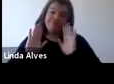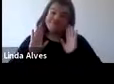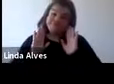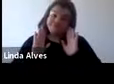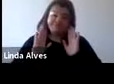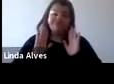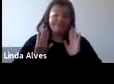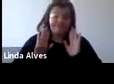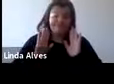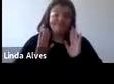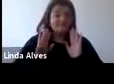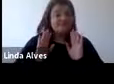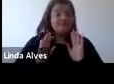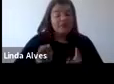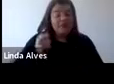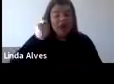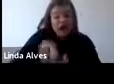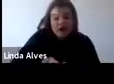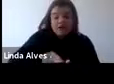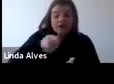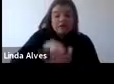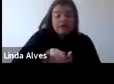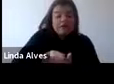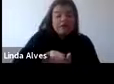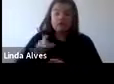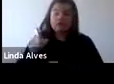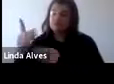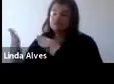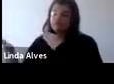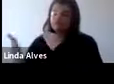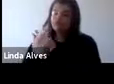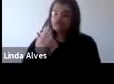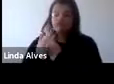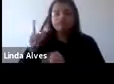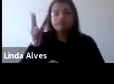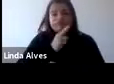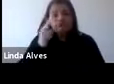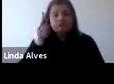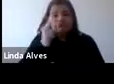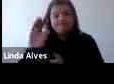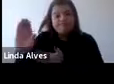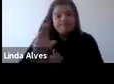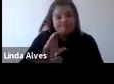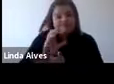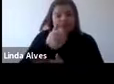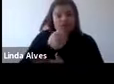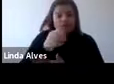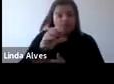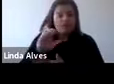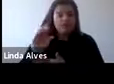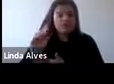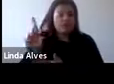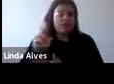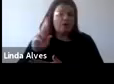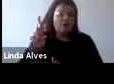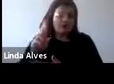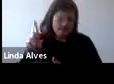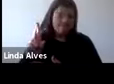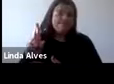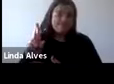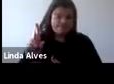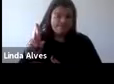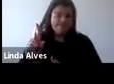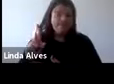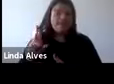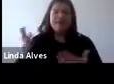coisa é a exigência do auxílio emergencial de R$ 600 até o fim do ano. E